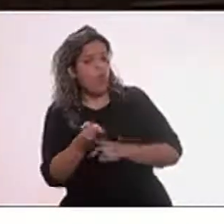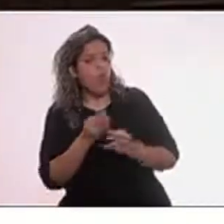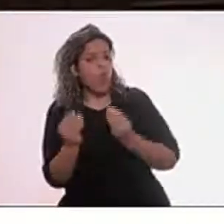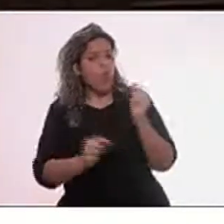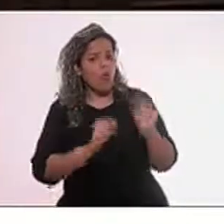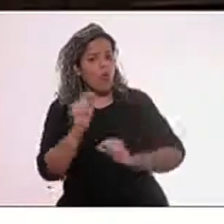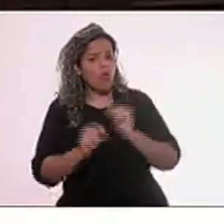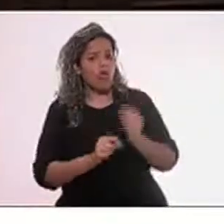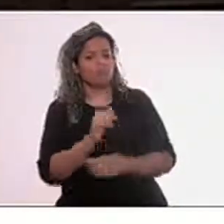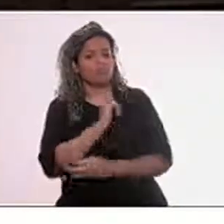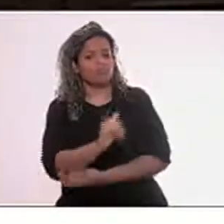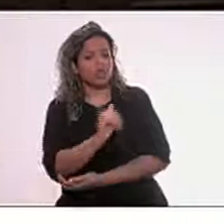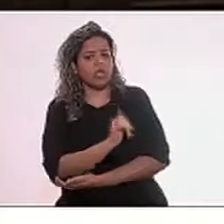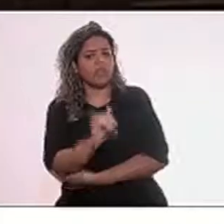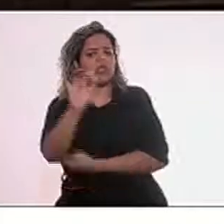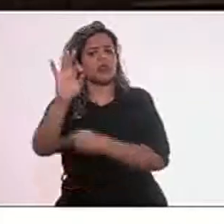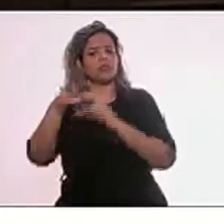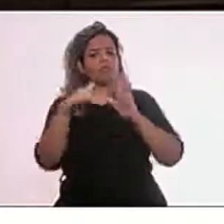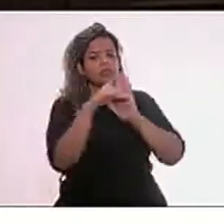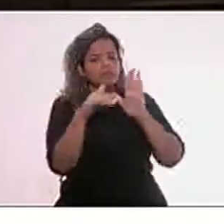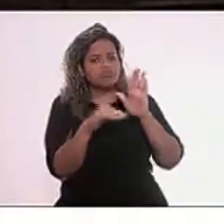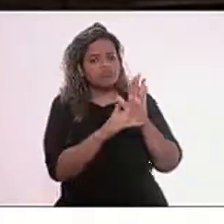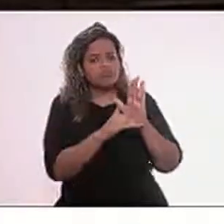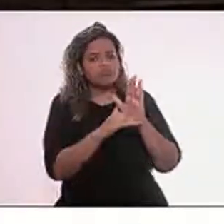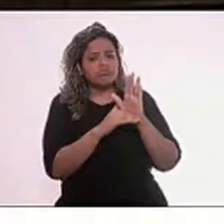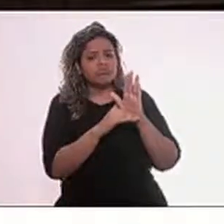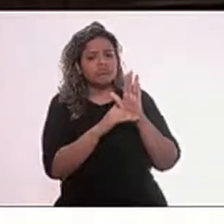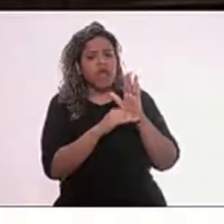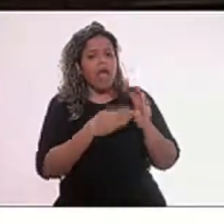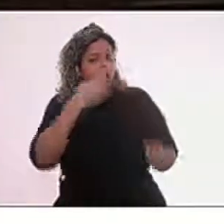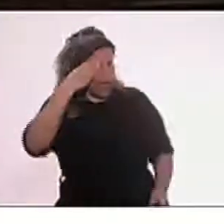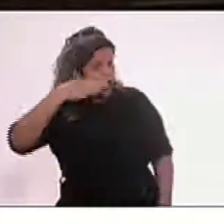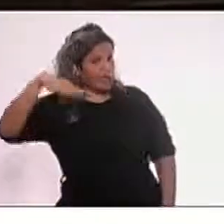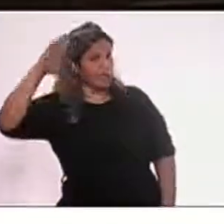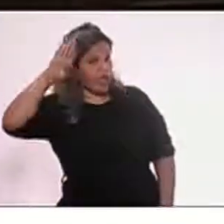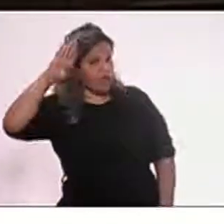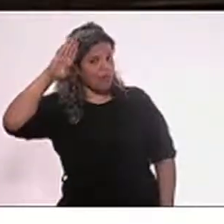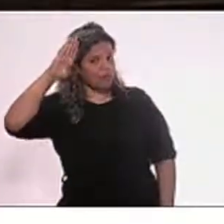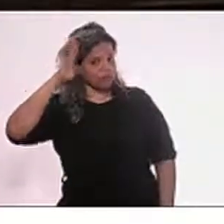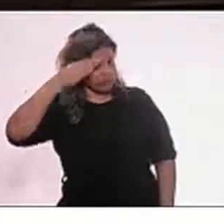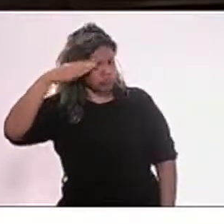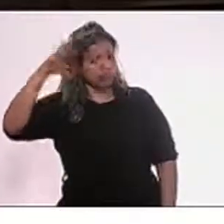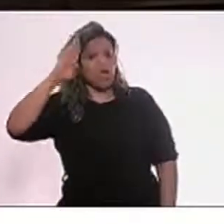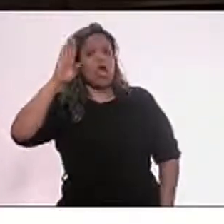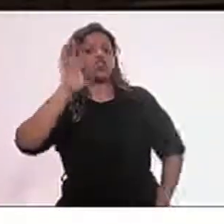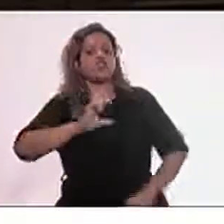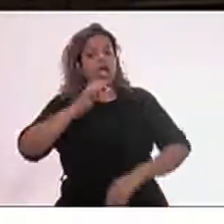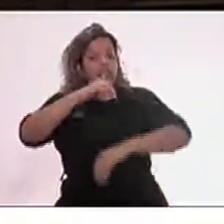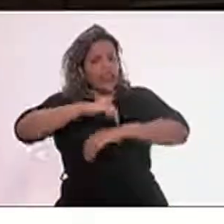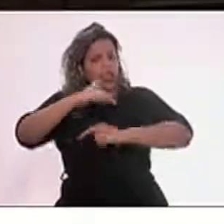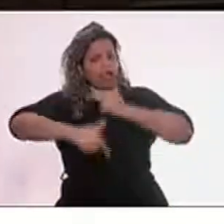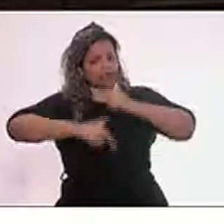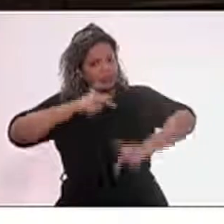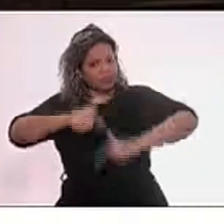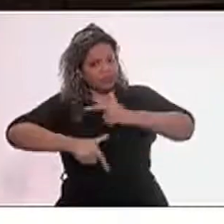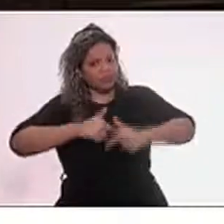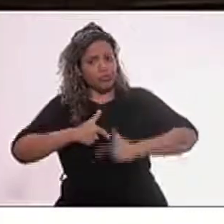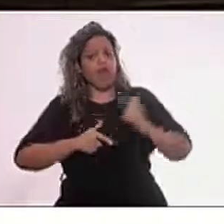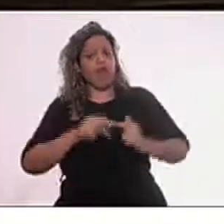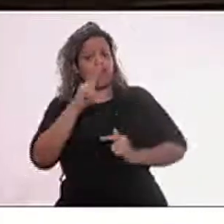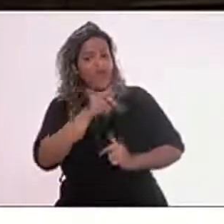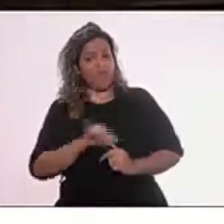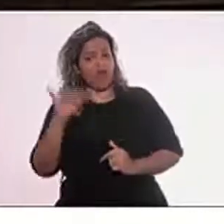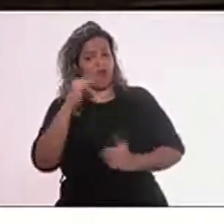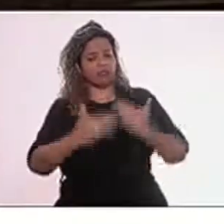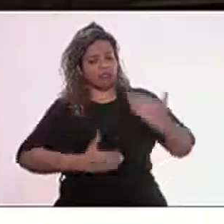simplesmente disciplina os critérios acadêmicos e os critérios de tempo de serviço que vão